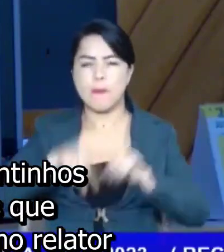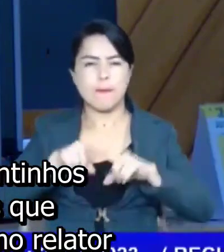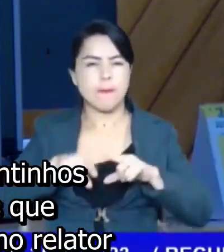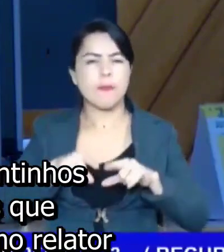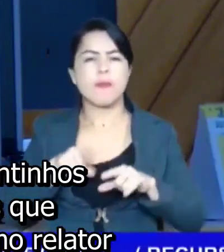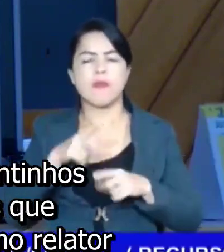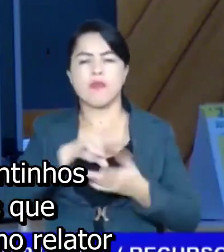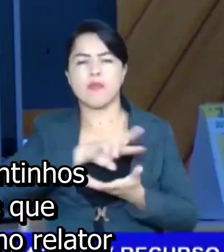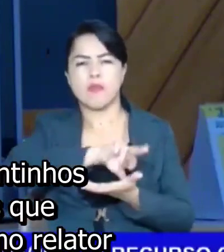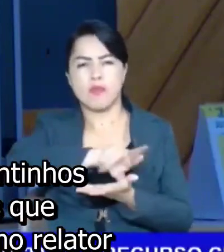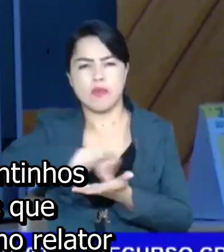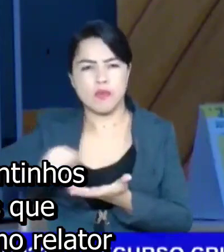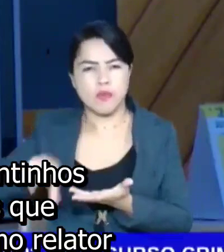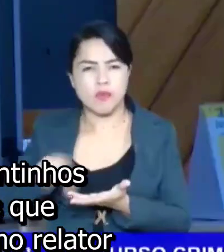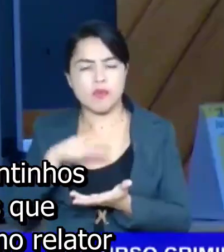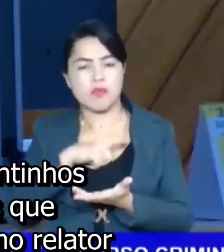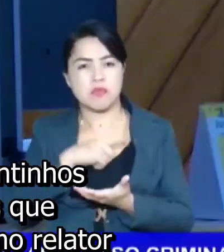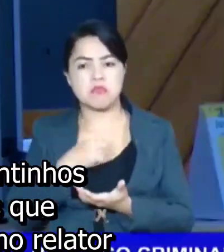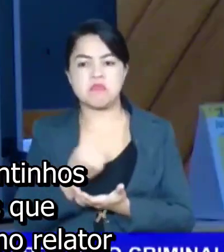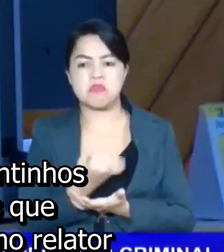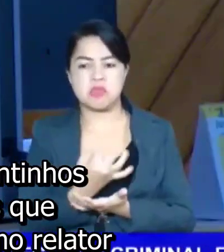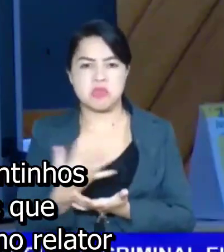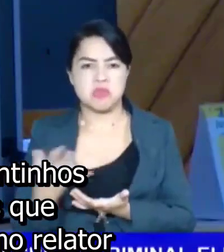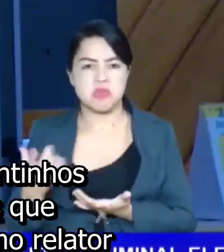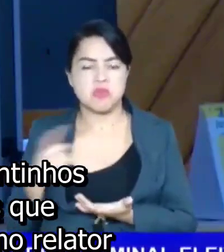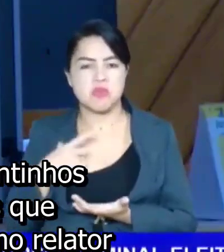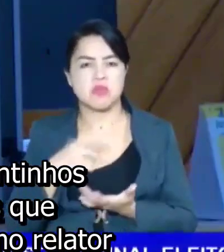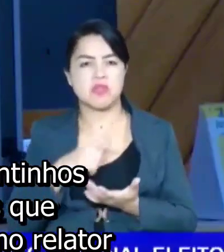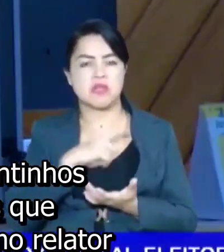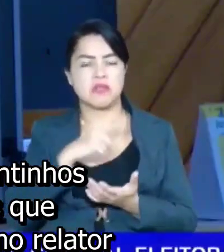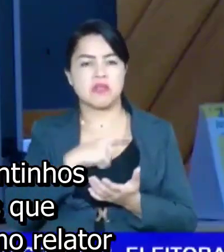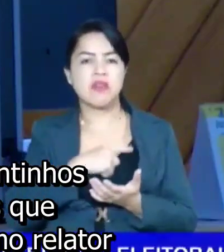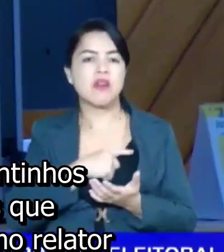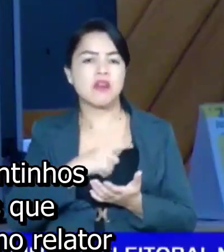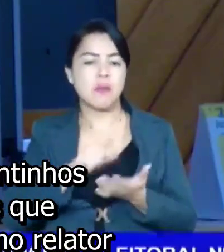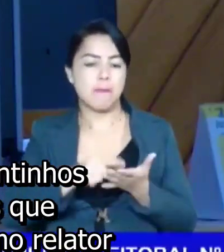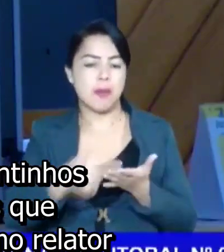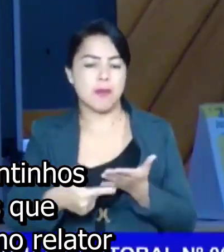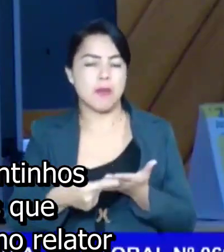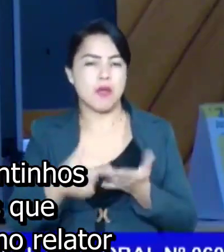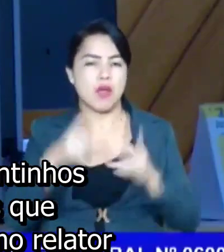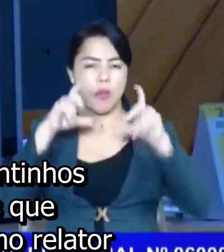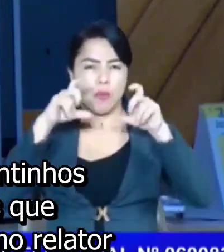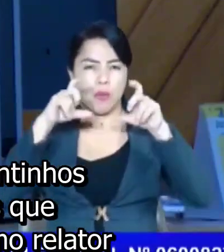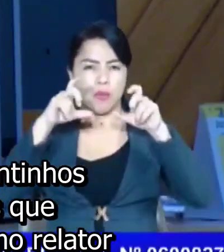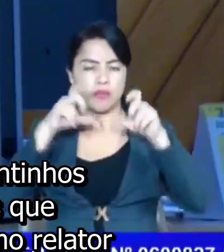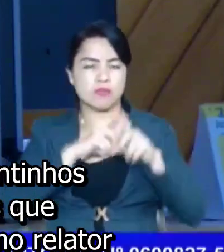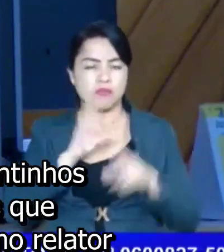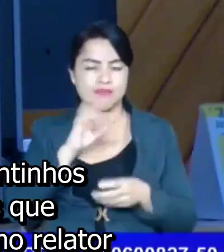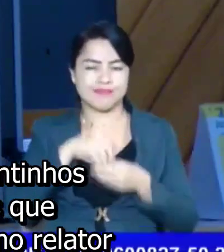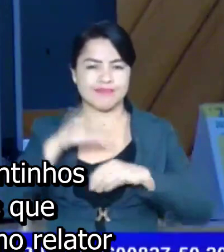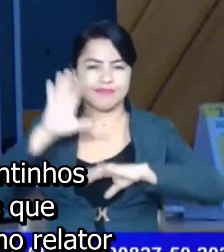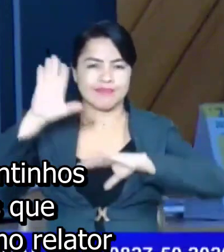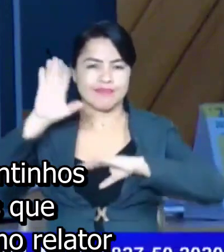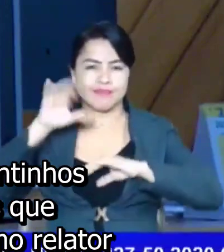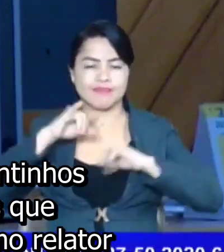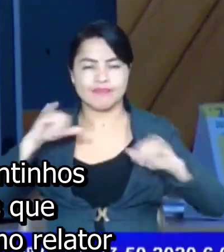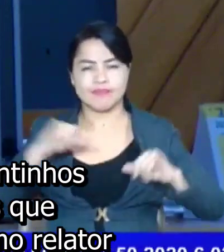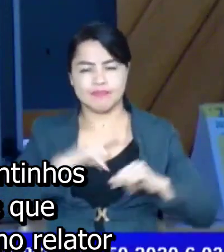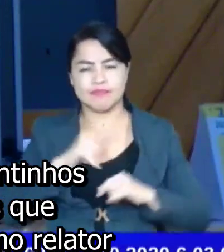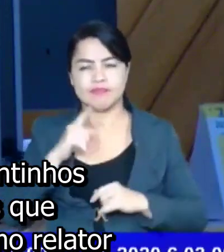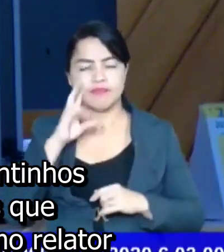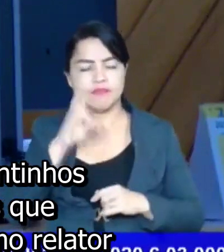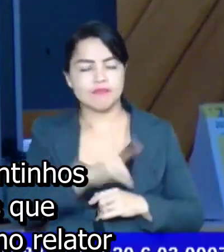farto, inclusive a quantidade de santinhos encontrados no carro, tudo isso foram elementos que